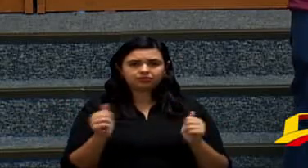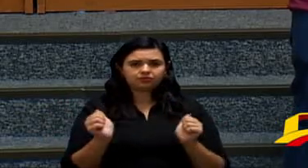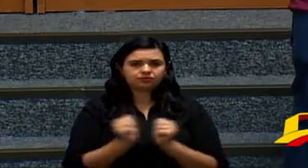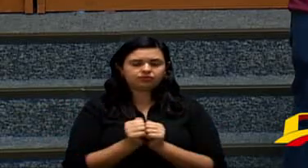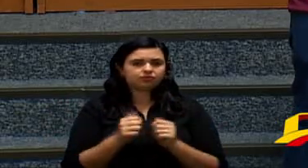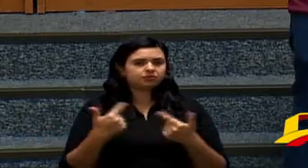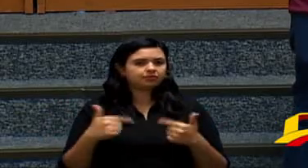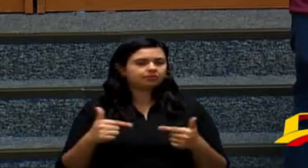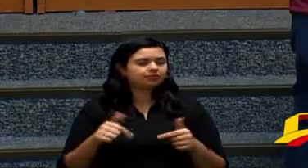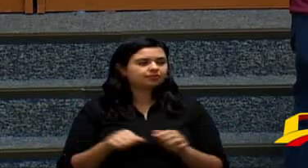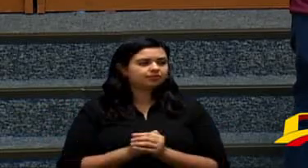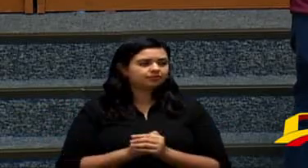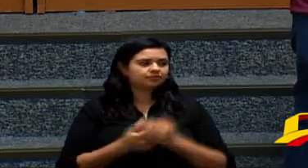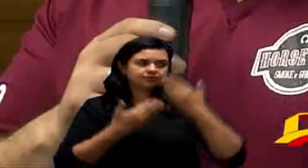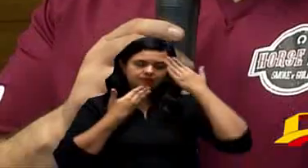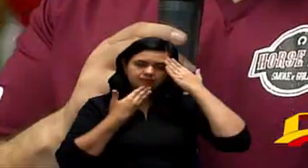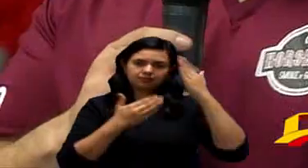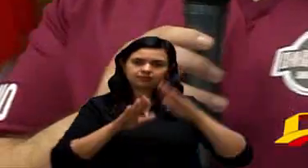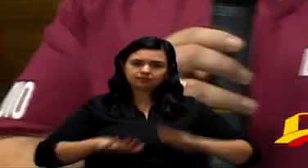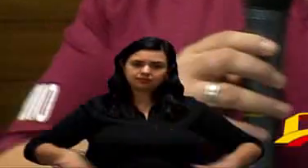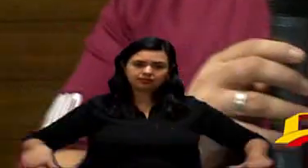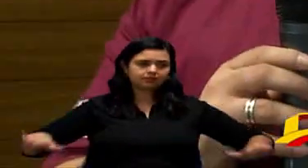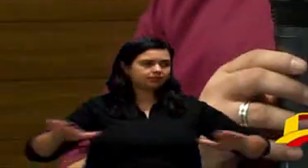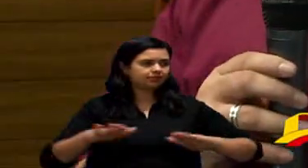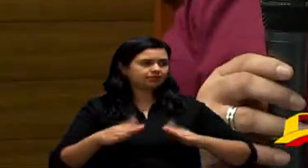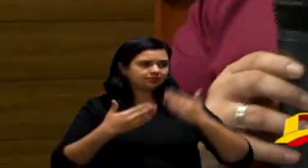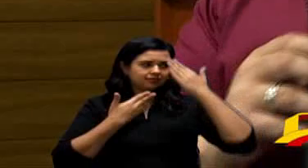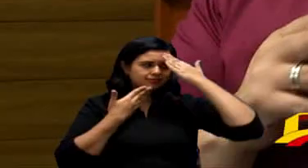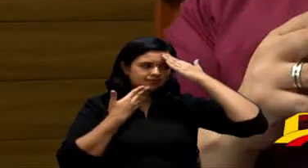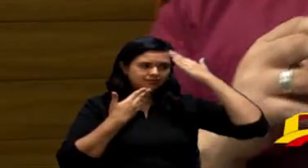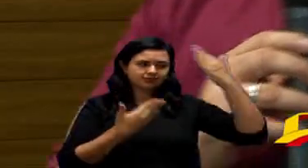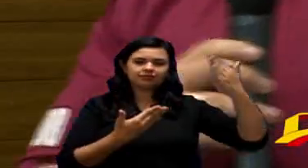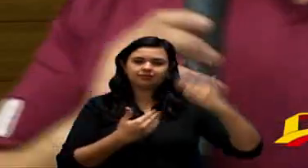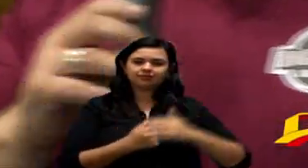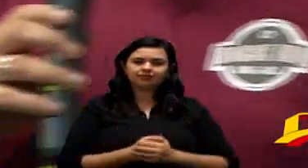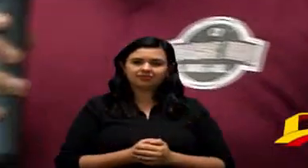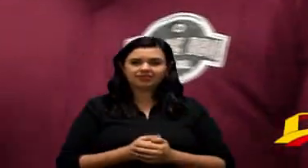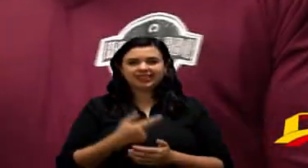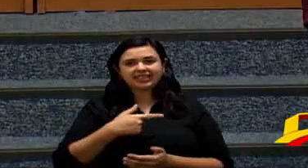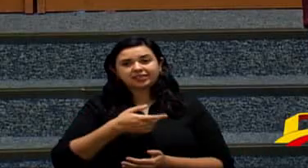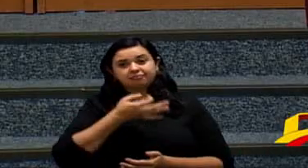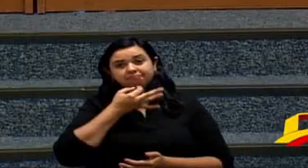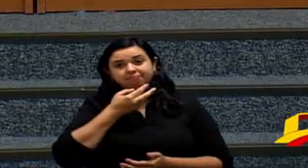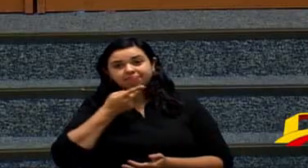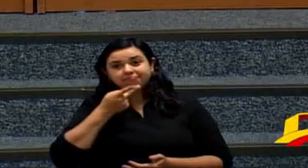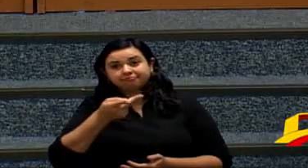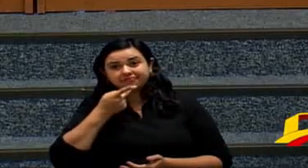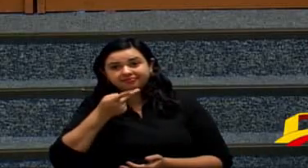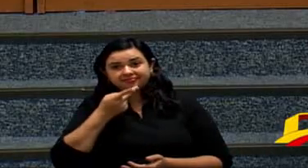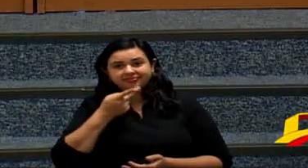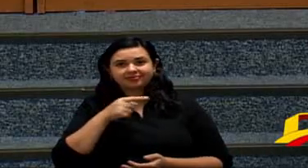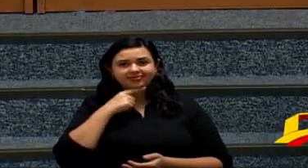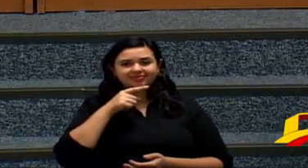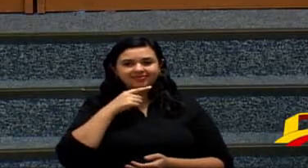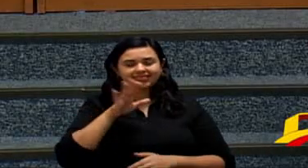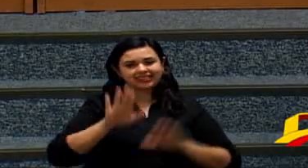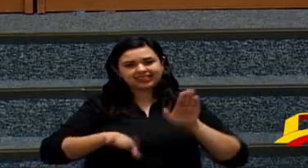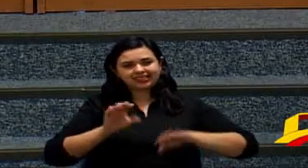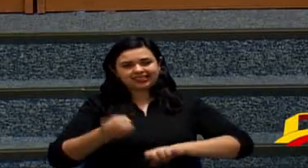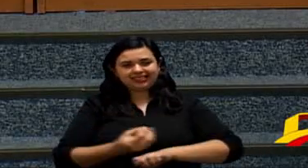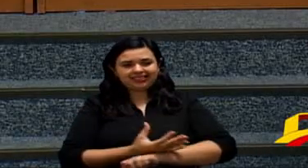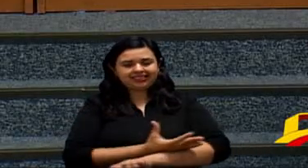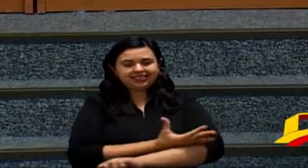agradecer a todos vocês obrigado sou muito bom com as palavras a gente emociona um pouquinho que é o momento